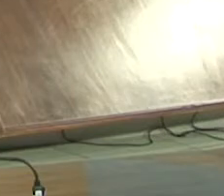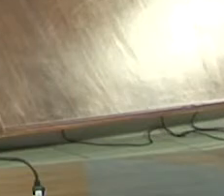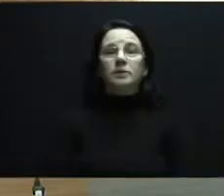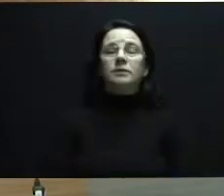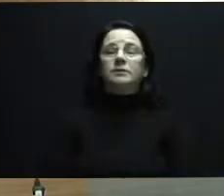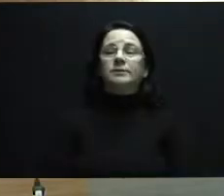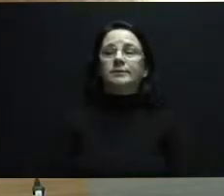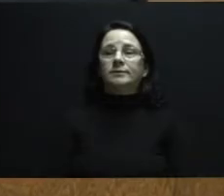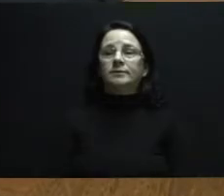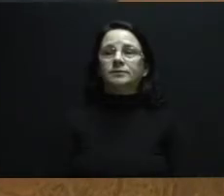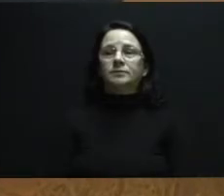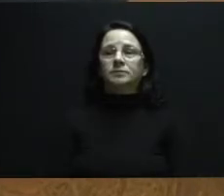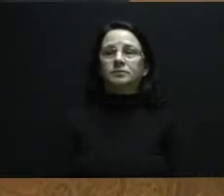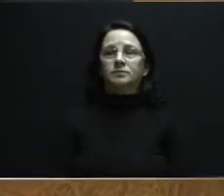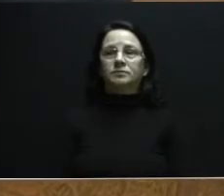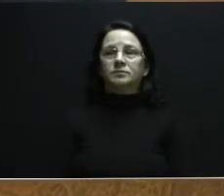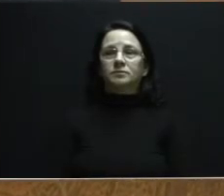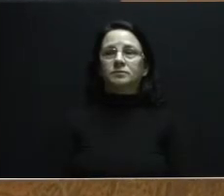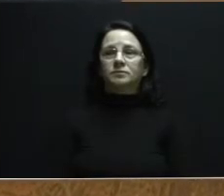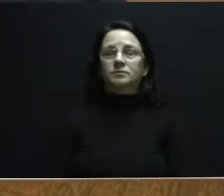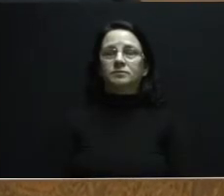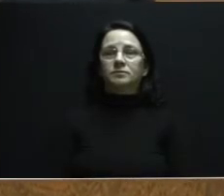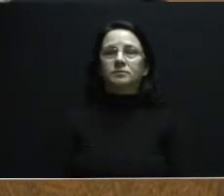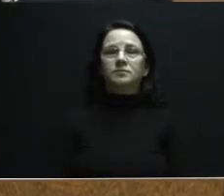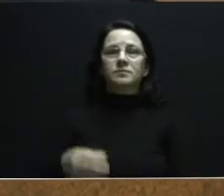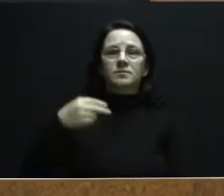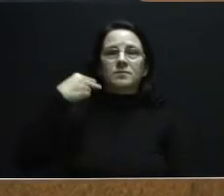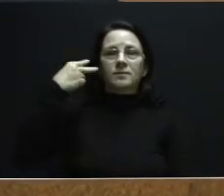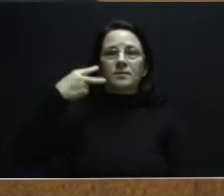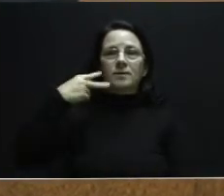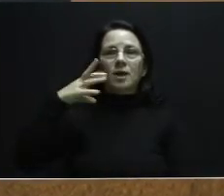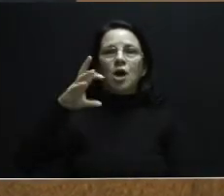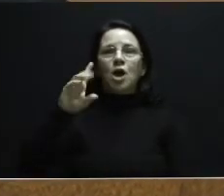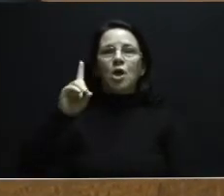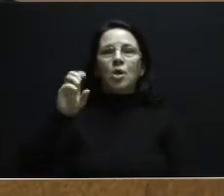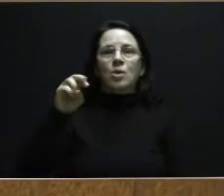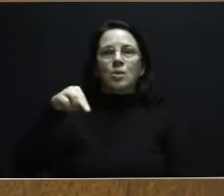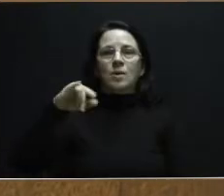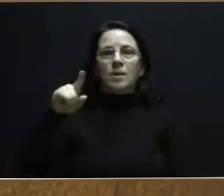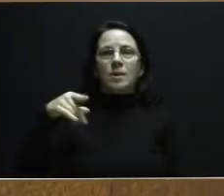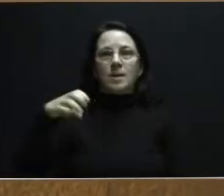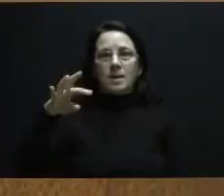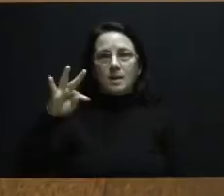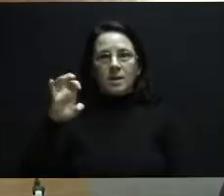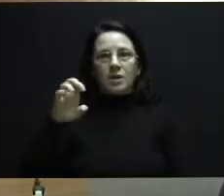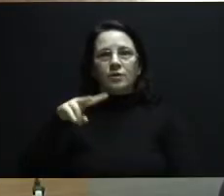Concedo a palavra ao excelentíssimo senhor Donizete Tavares.